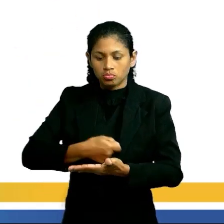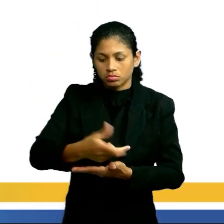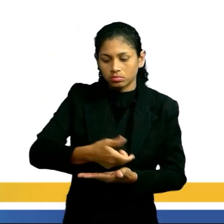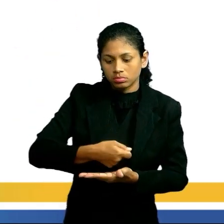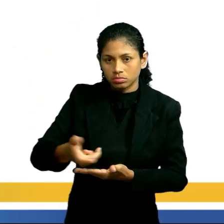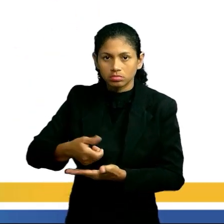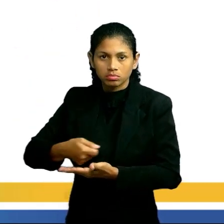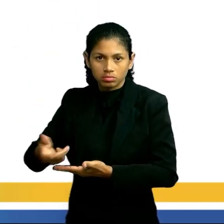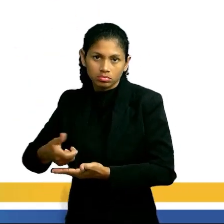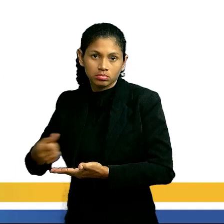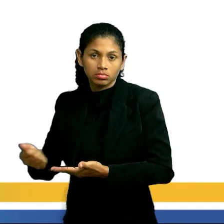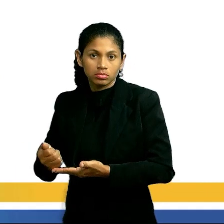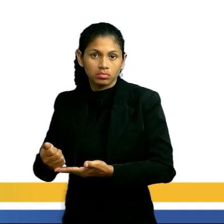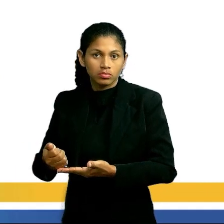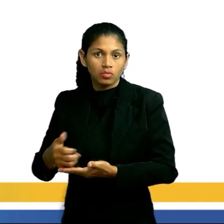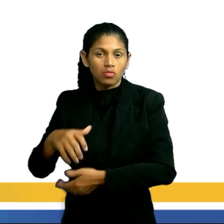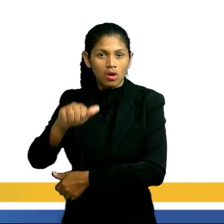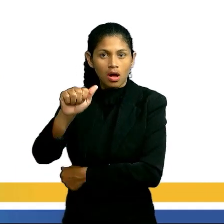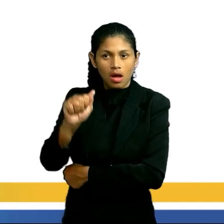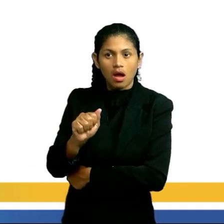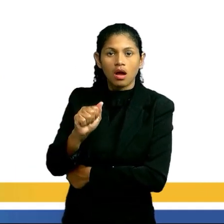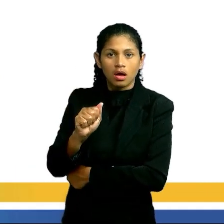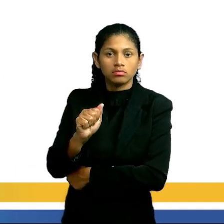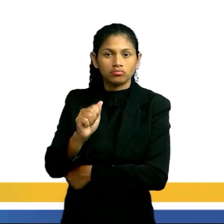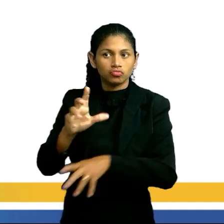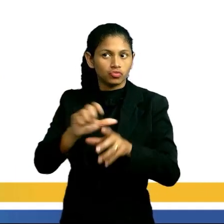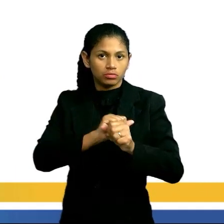um ás de espada, por exemplo. Então,